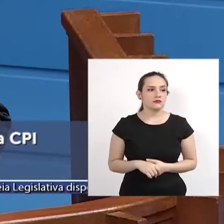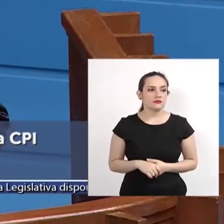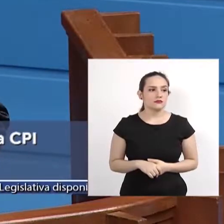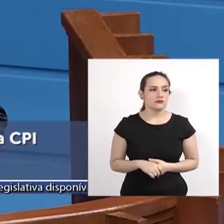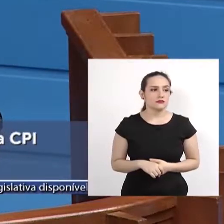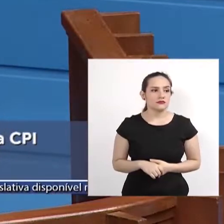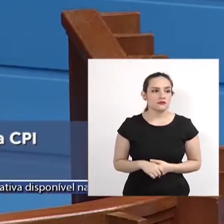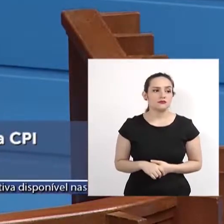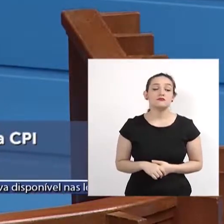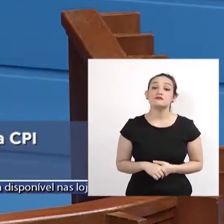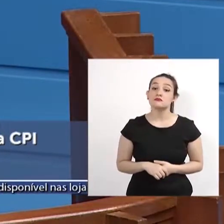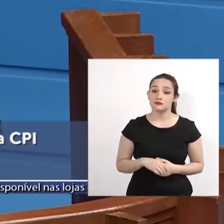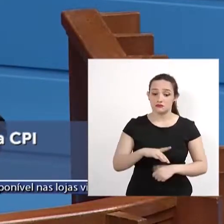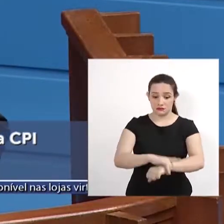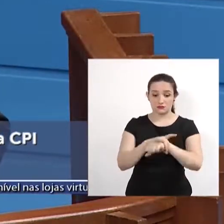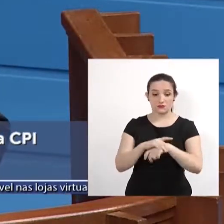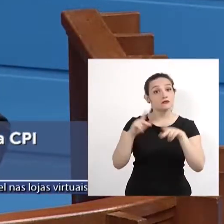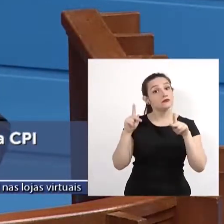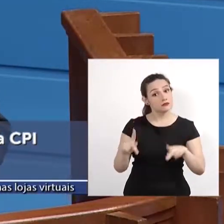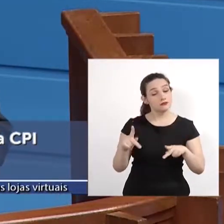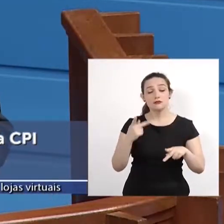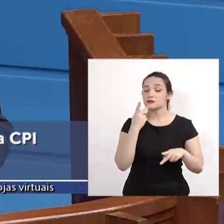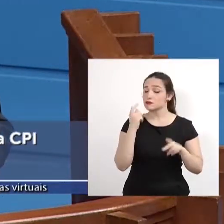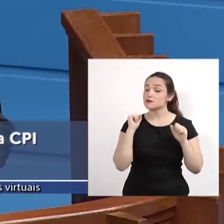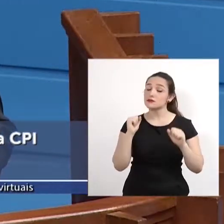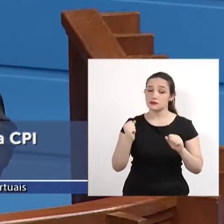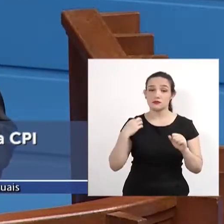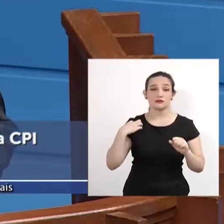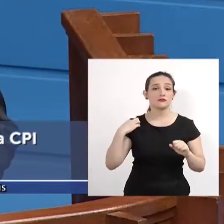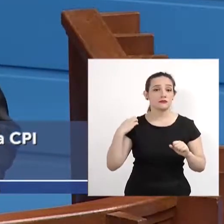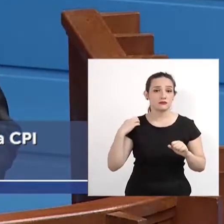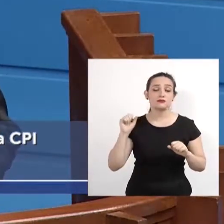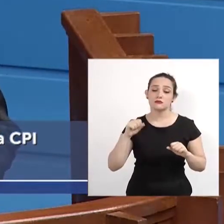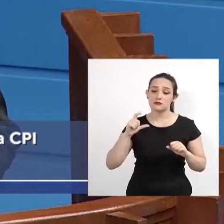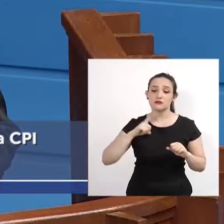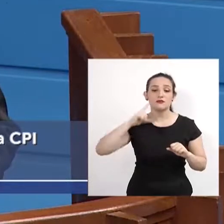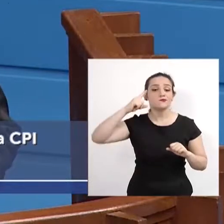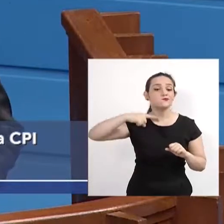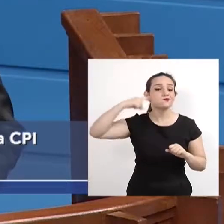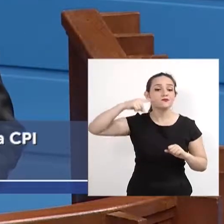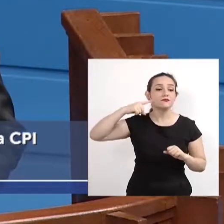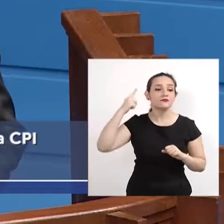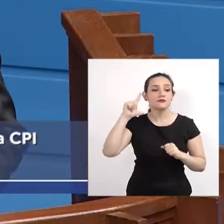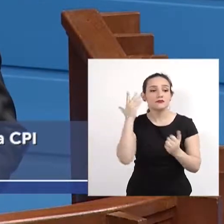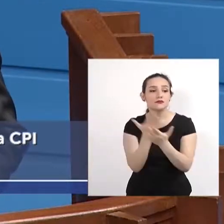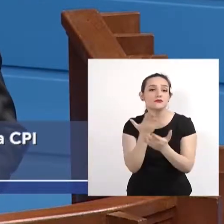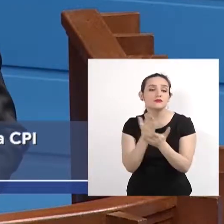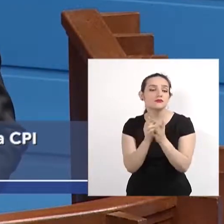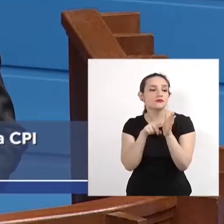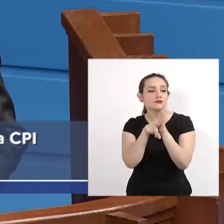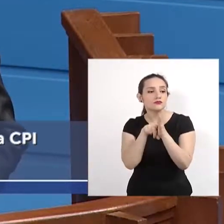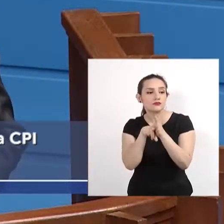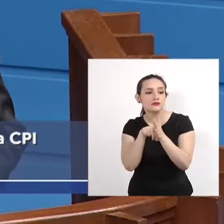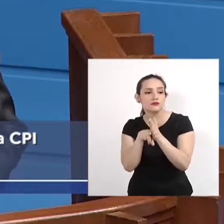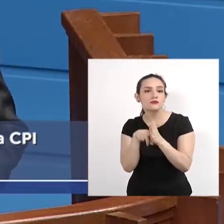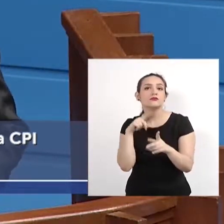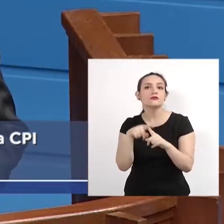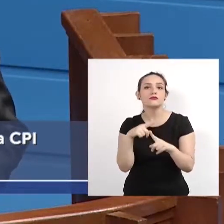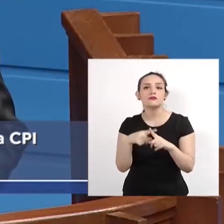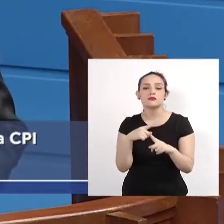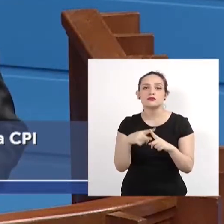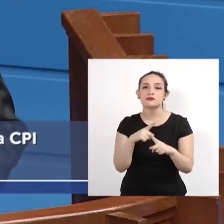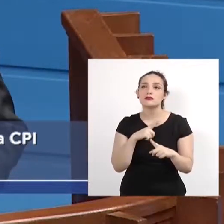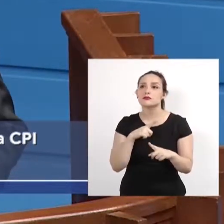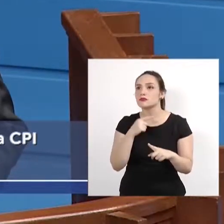se colocou à disposição para que tenhamos aqui o advogado especialista nessa área que está cuidando da CPI de Rondônia,